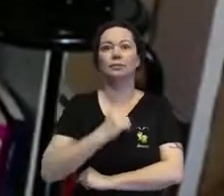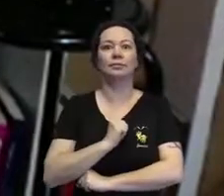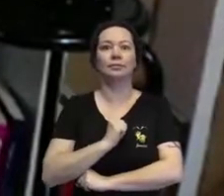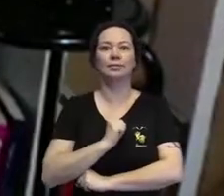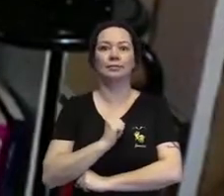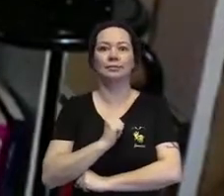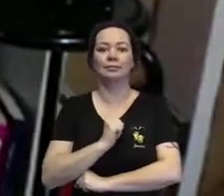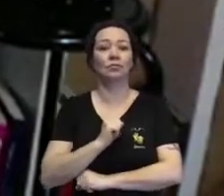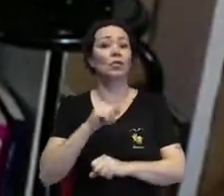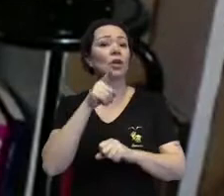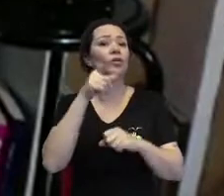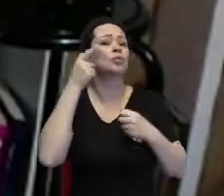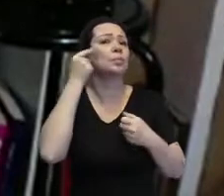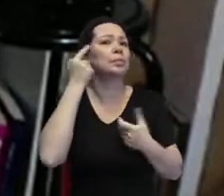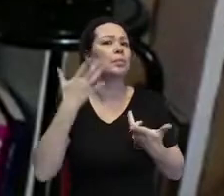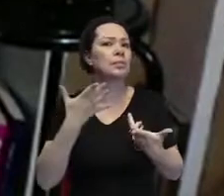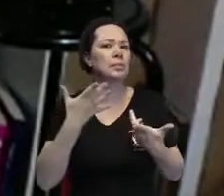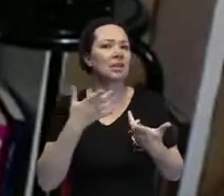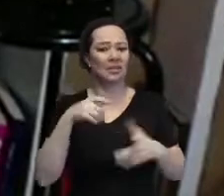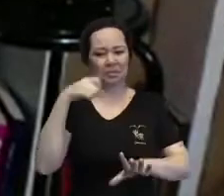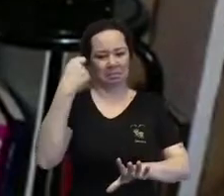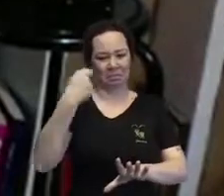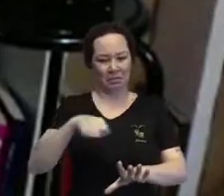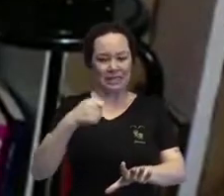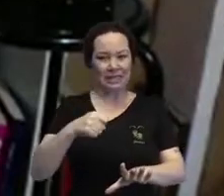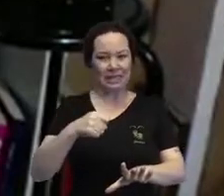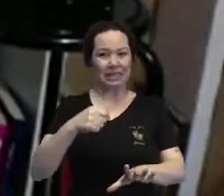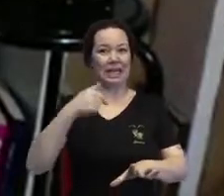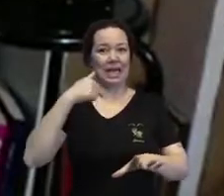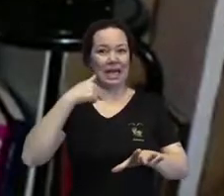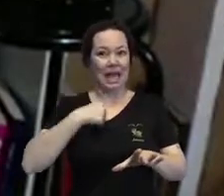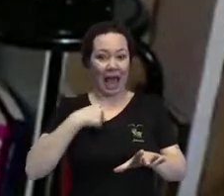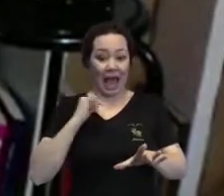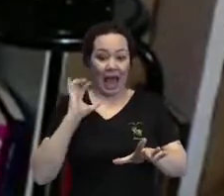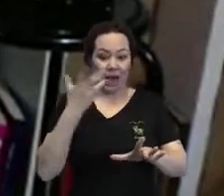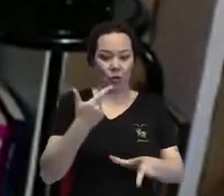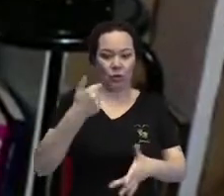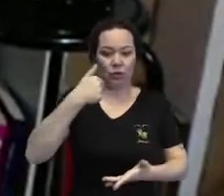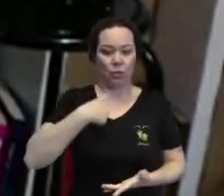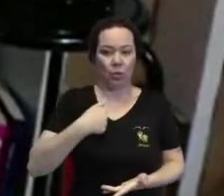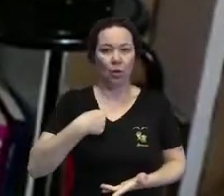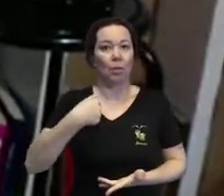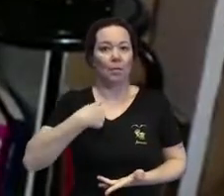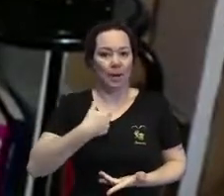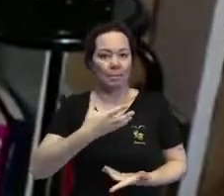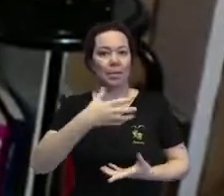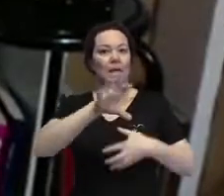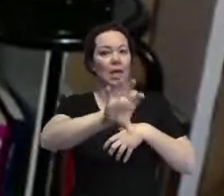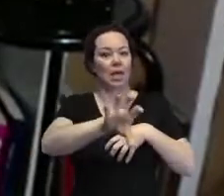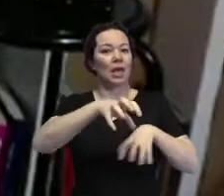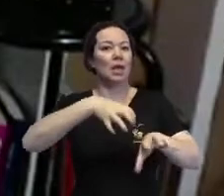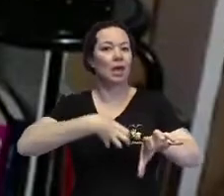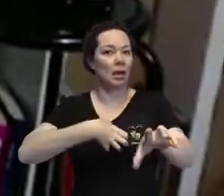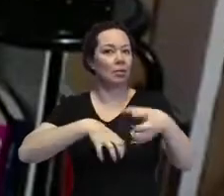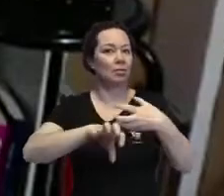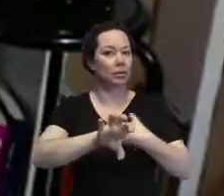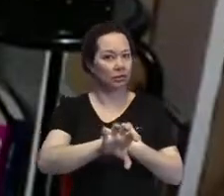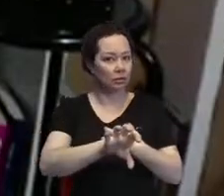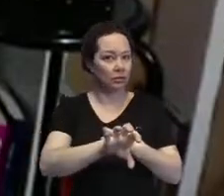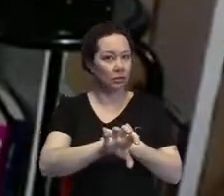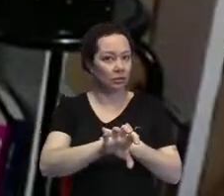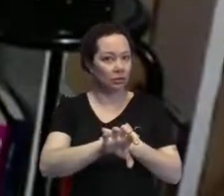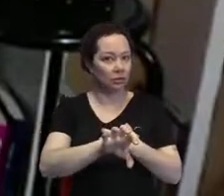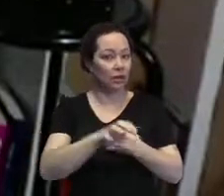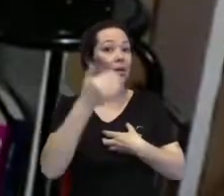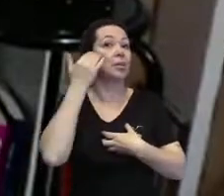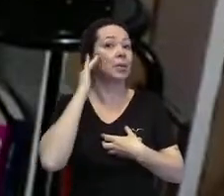Será que nós vamos precisar estar nesse lugar para exercitarmos o Ubuntu, para entendermos que a minha